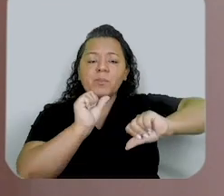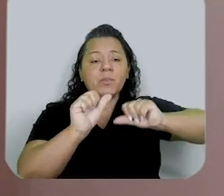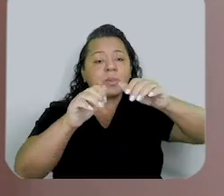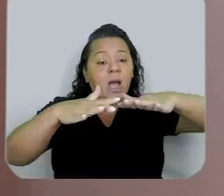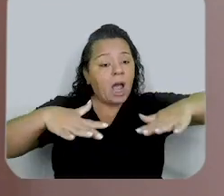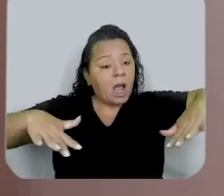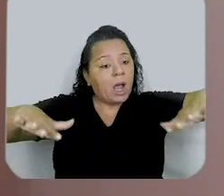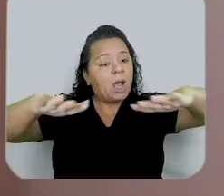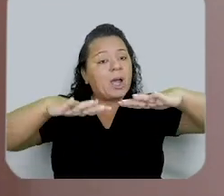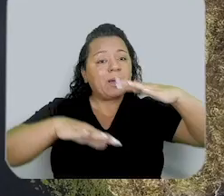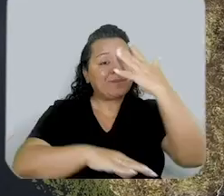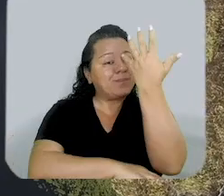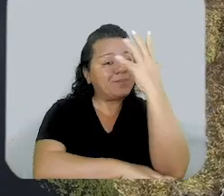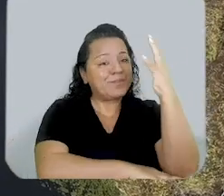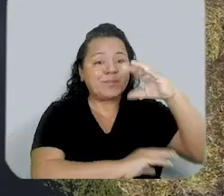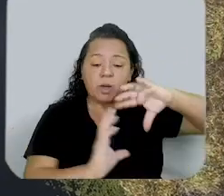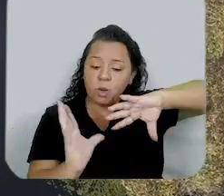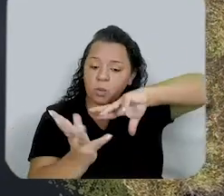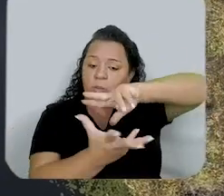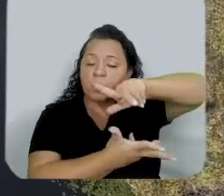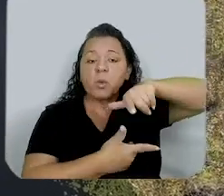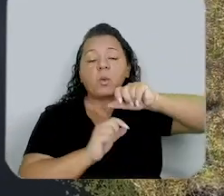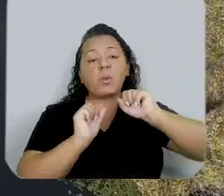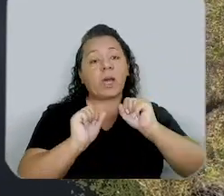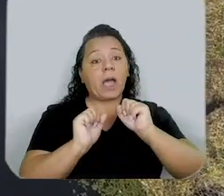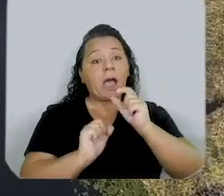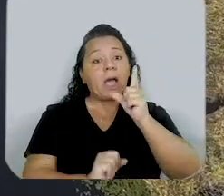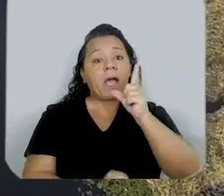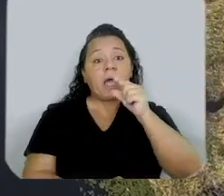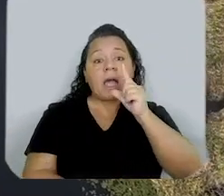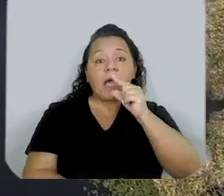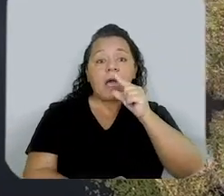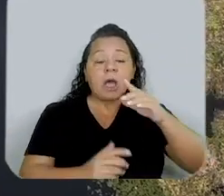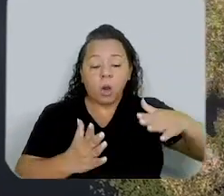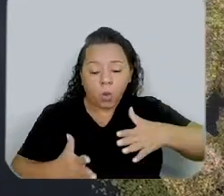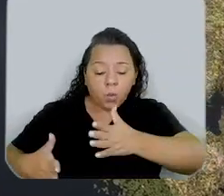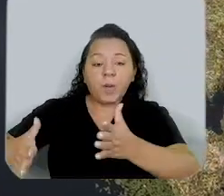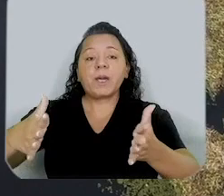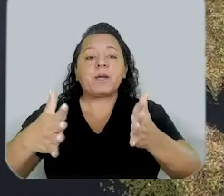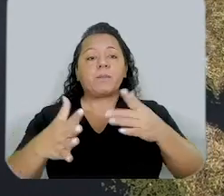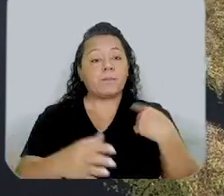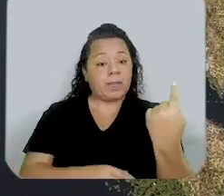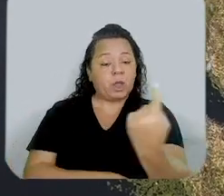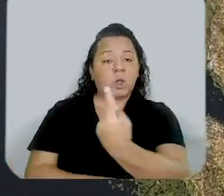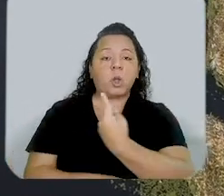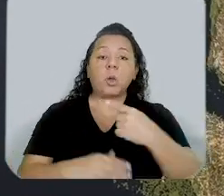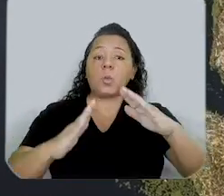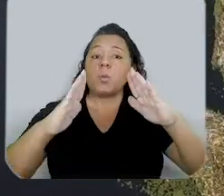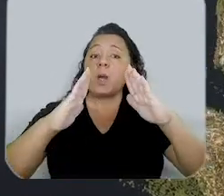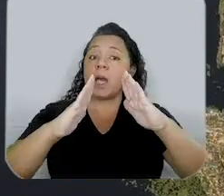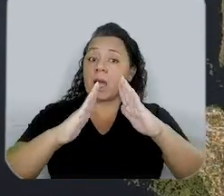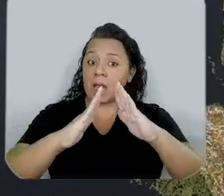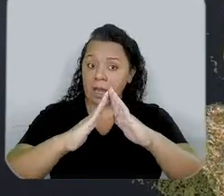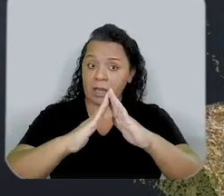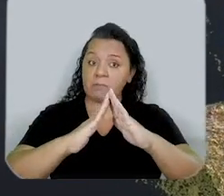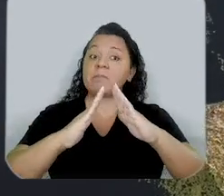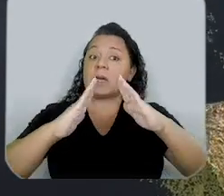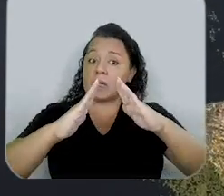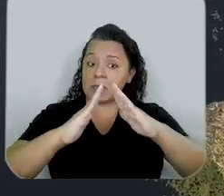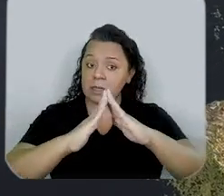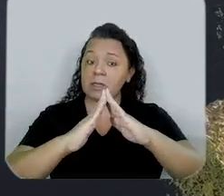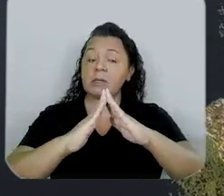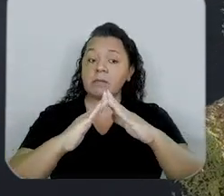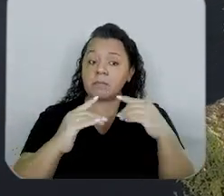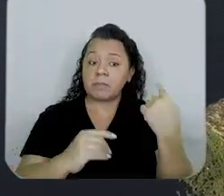ou vive nesse mundo. Portanto, o rio para nós é uma casa, né? Casa desses humanos,